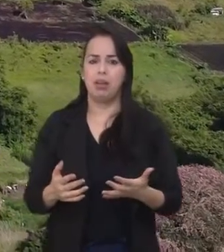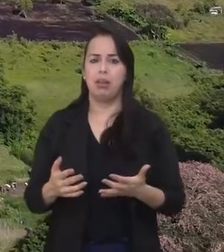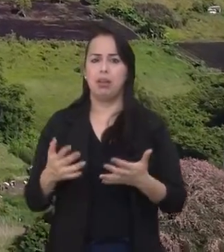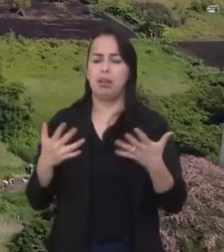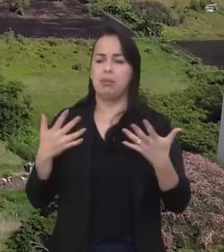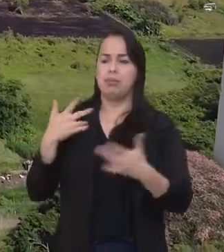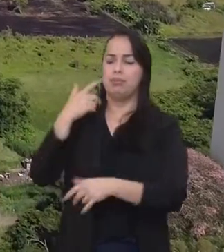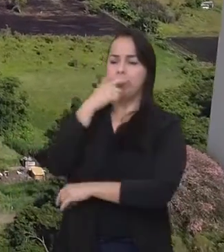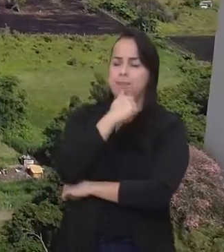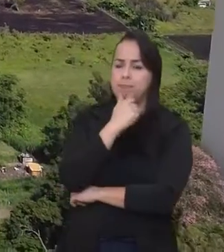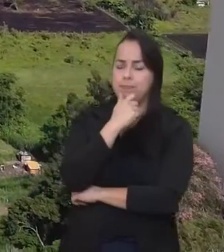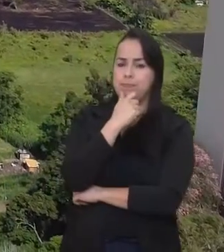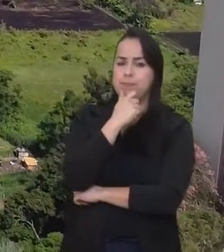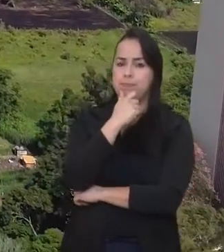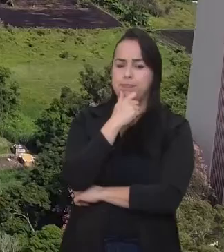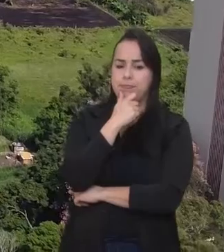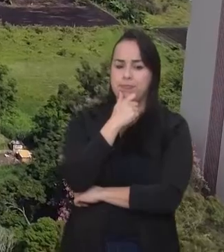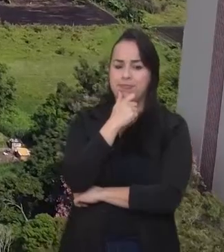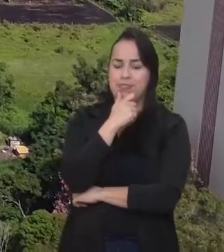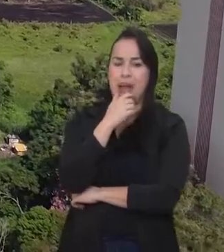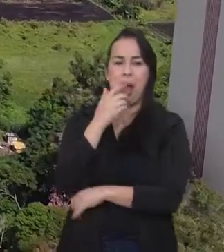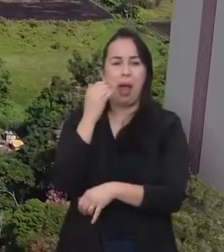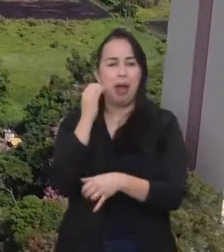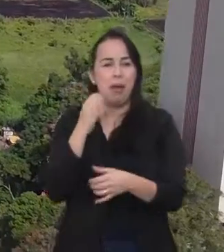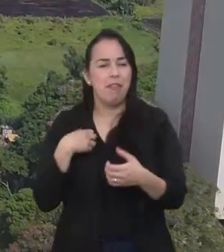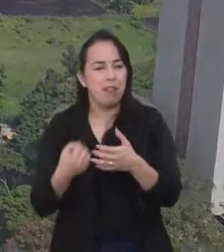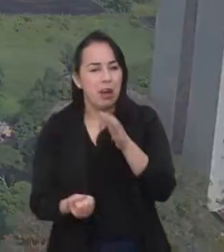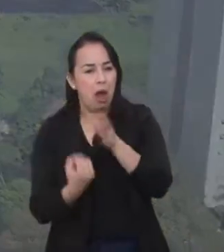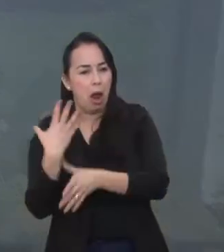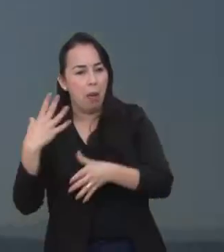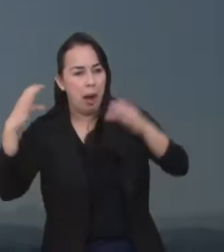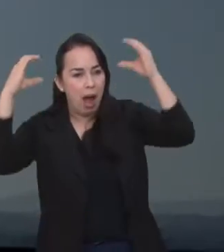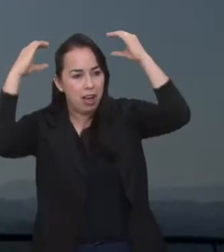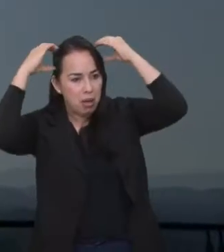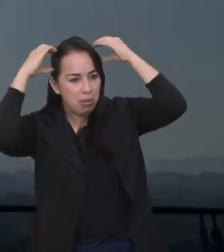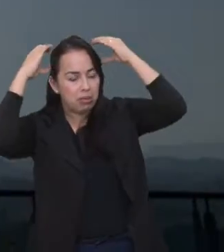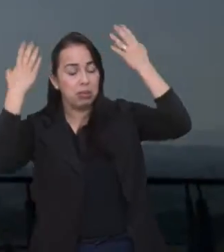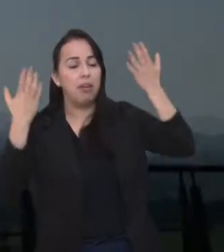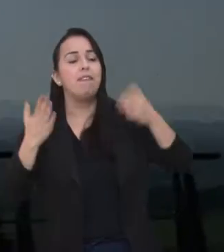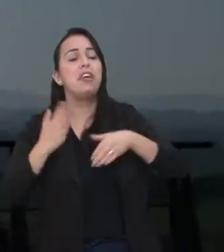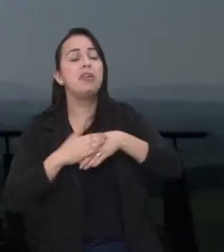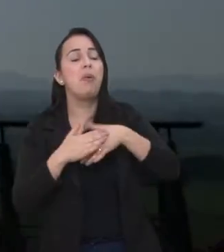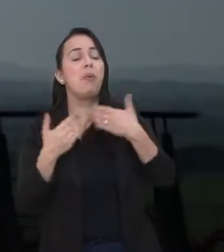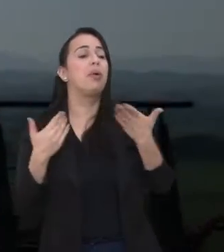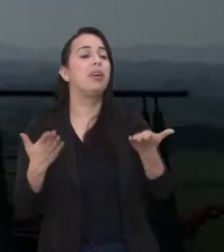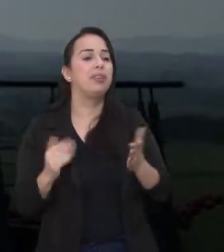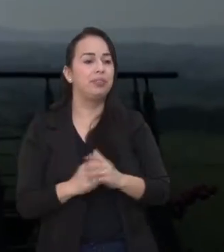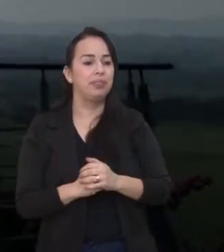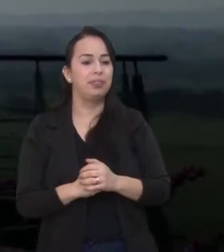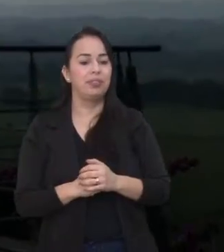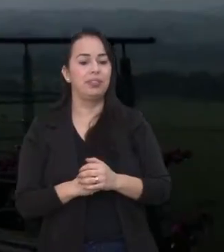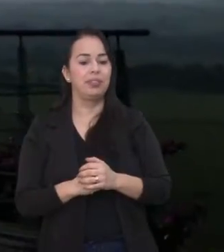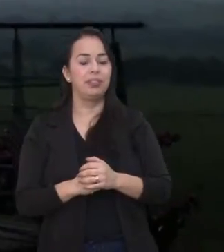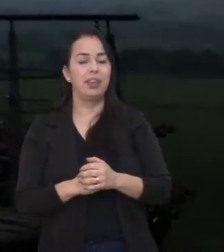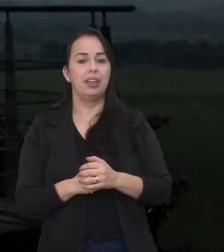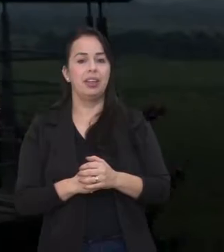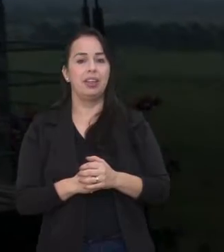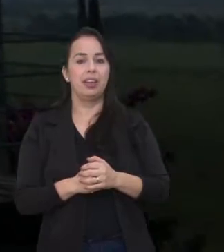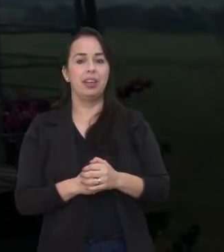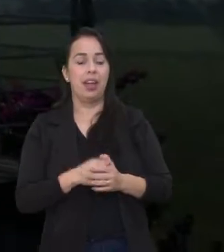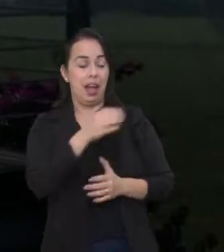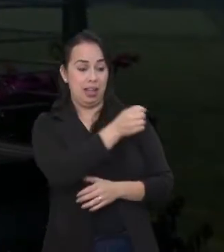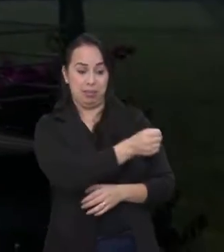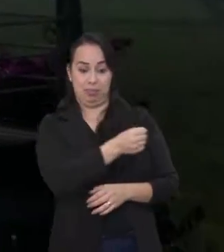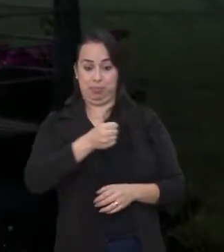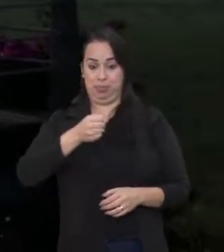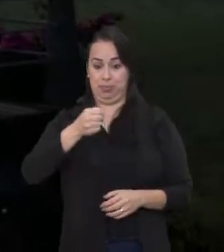fazer uma Disneylândia, uma coisa, o que nós devemos fazer? Daí levaram ele, pararam ali onde